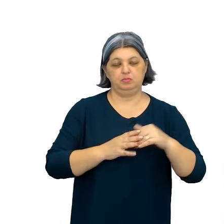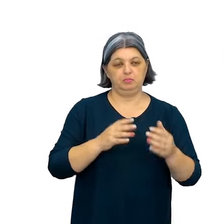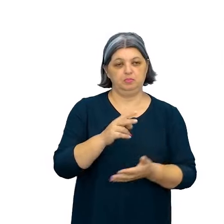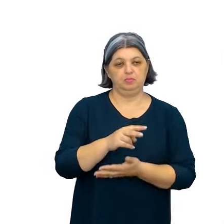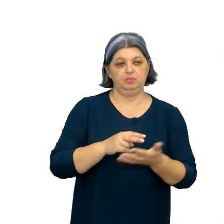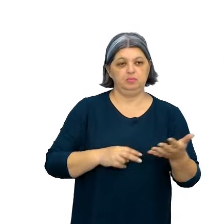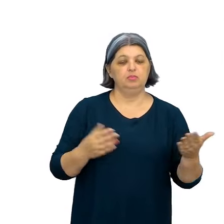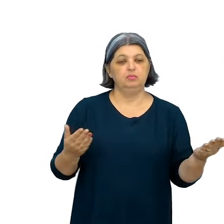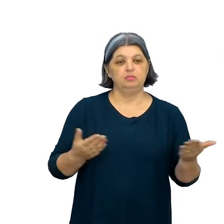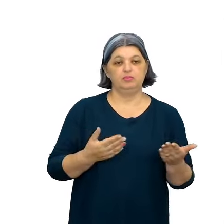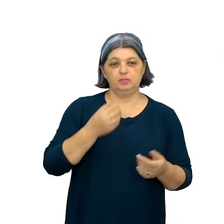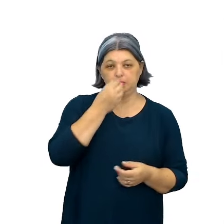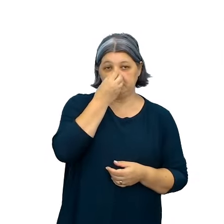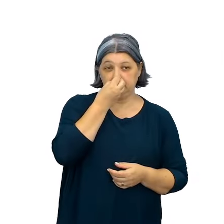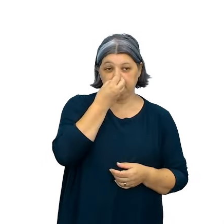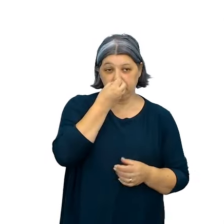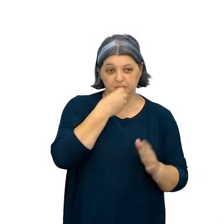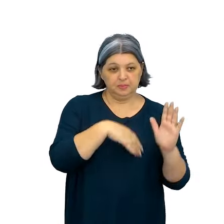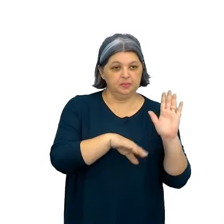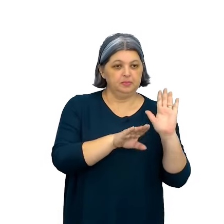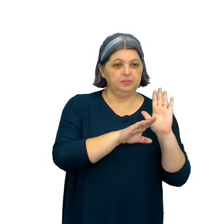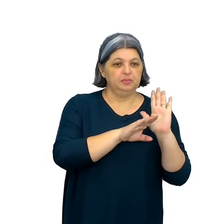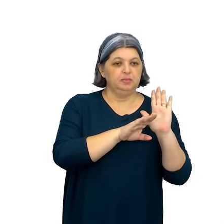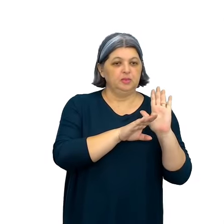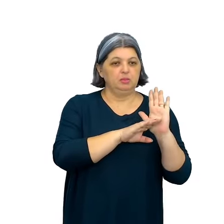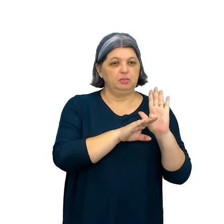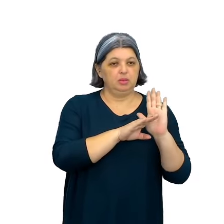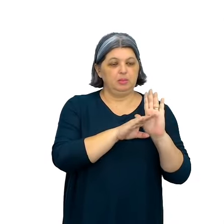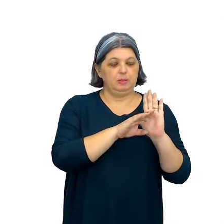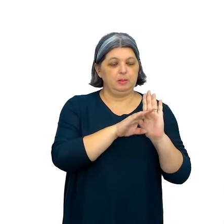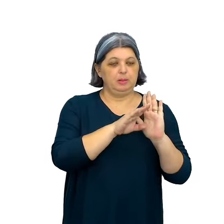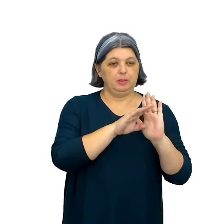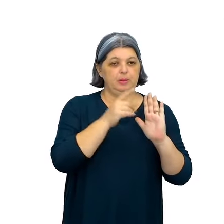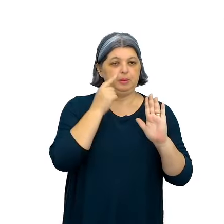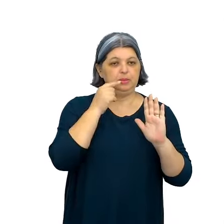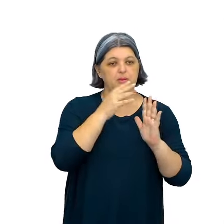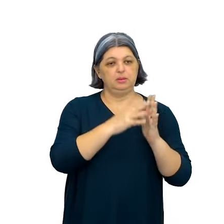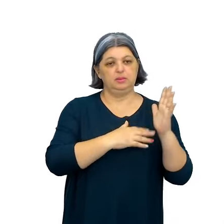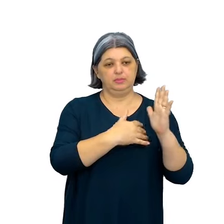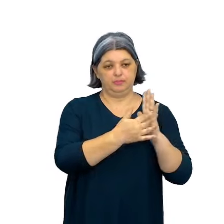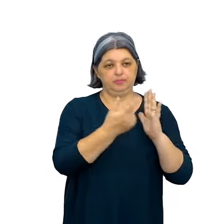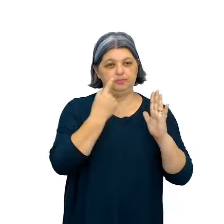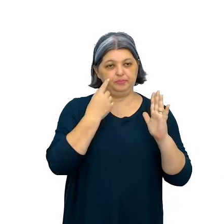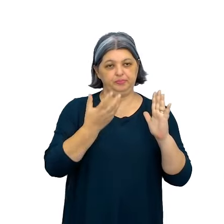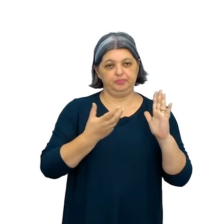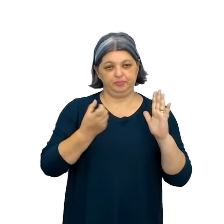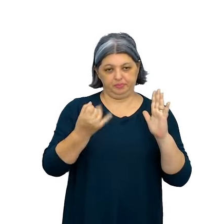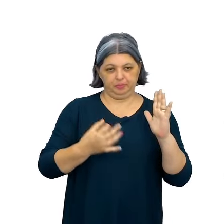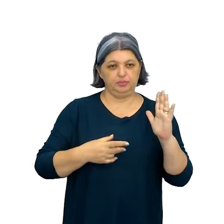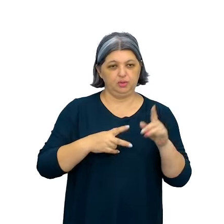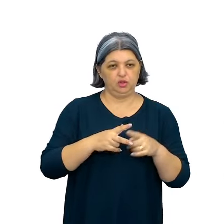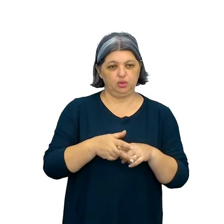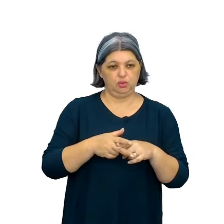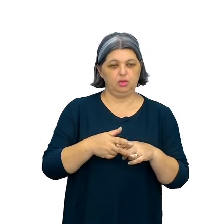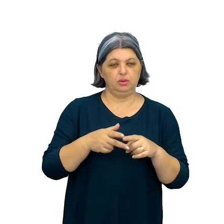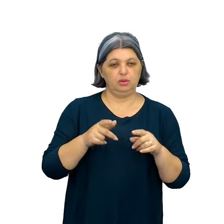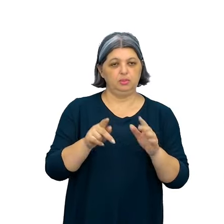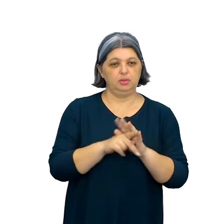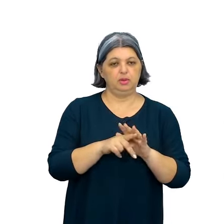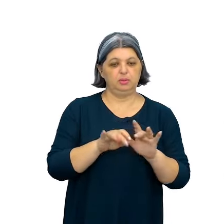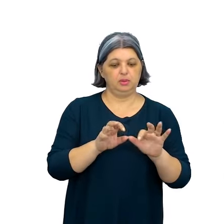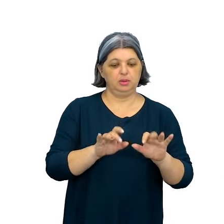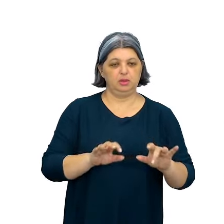vamos falar agora dos níveis de proficiência. Nesse quadro aqui, professores, eu gostaria de corrigir aqui, foi um erro de digitação de